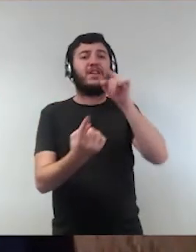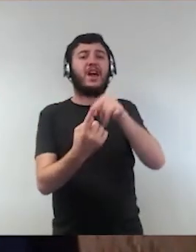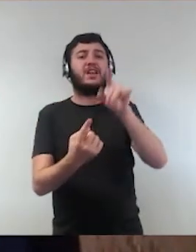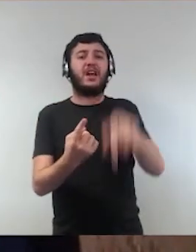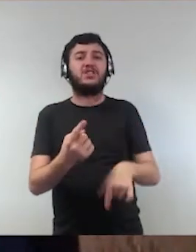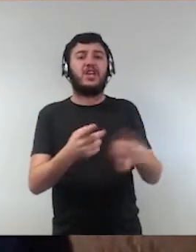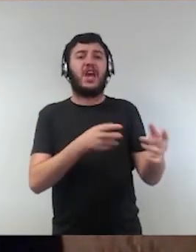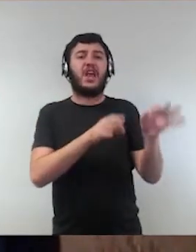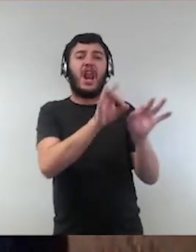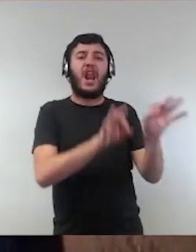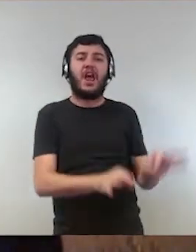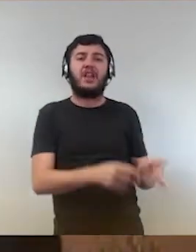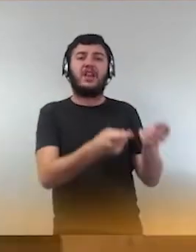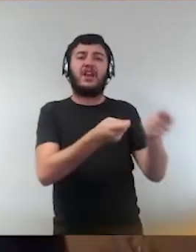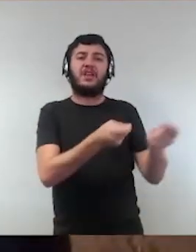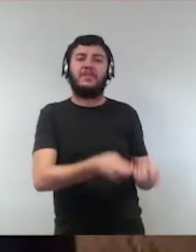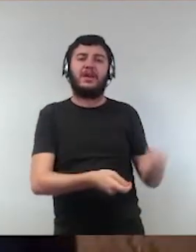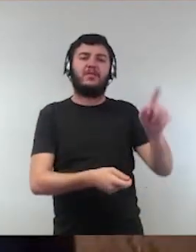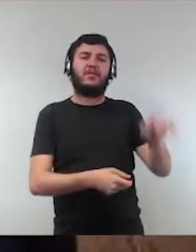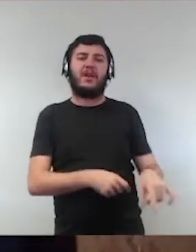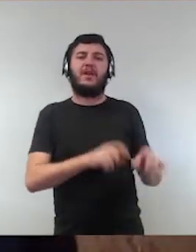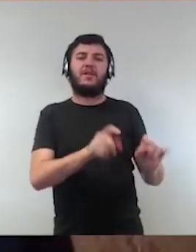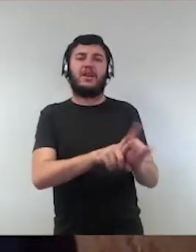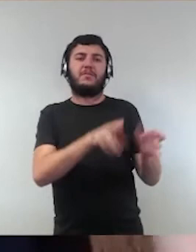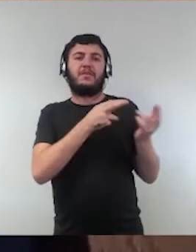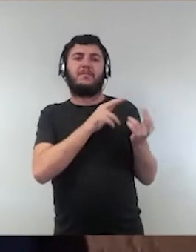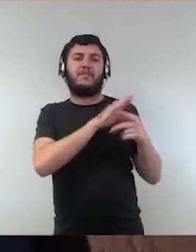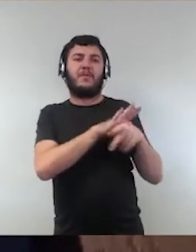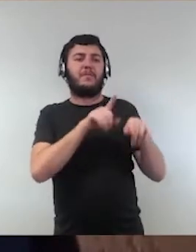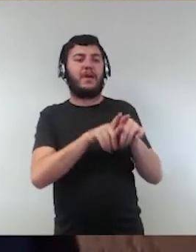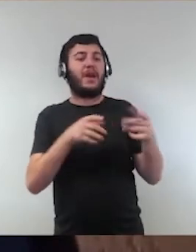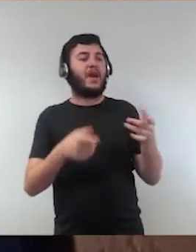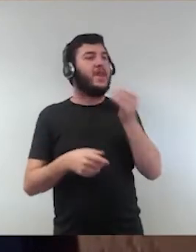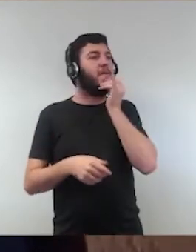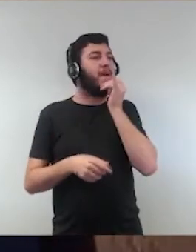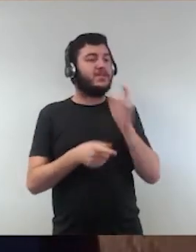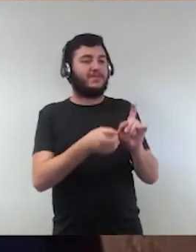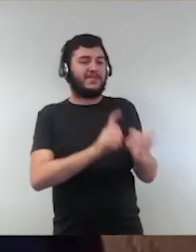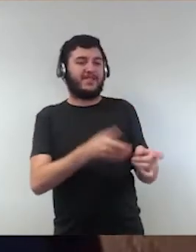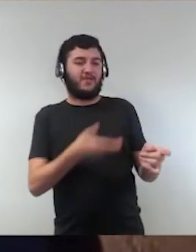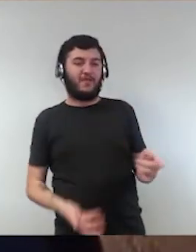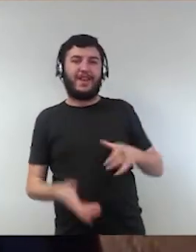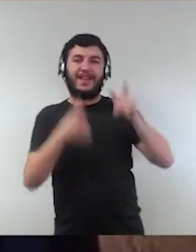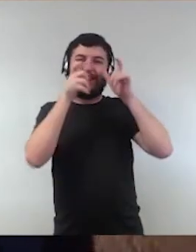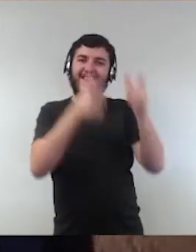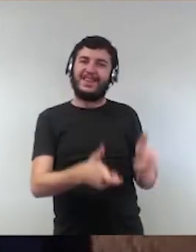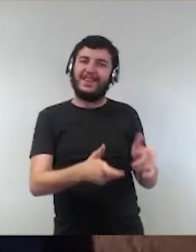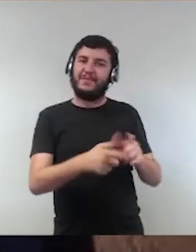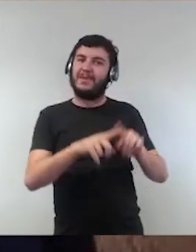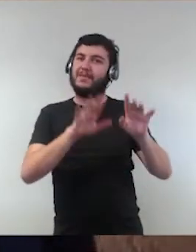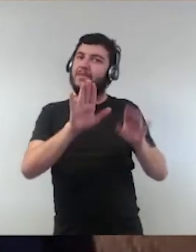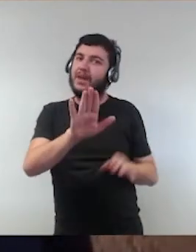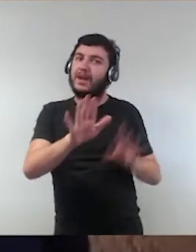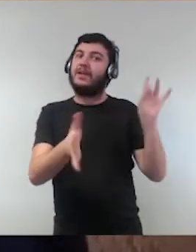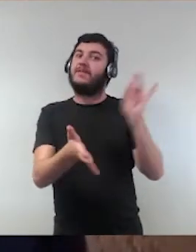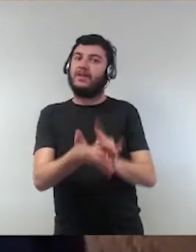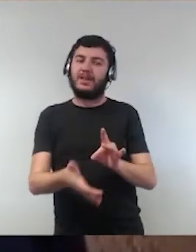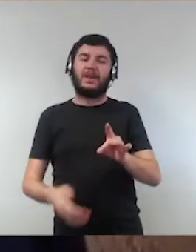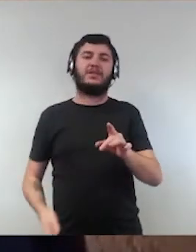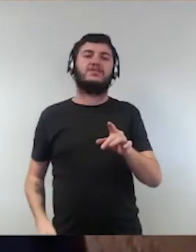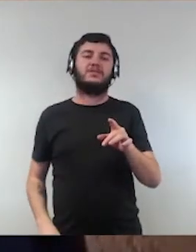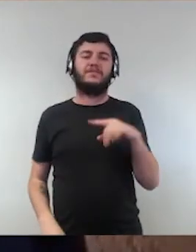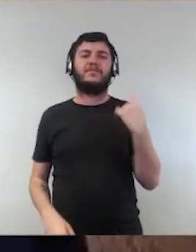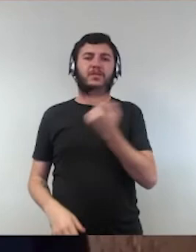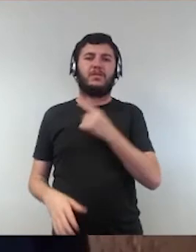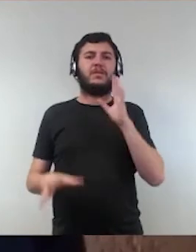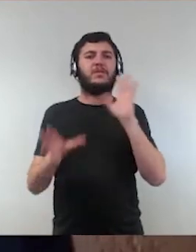como monolítica. A administração pública tem interesse público nisso. A verdade é que nós, infelizmente, até para quem gostaria